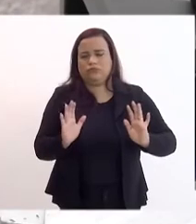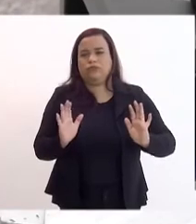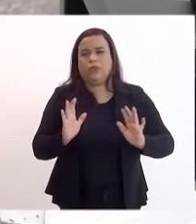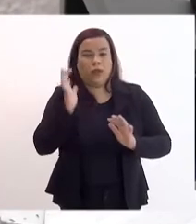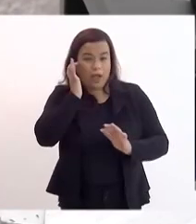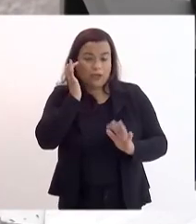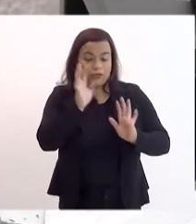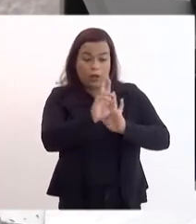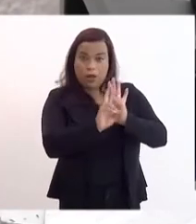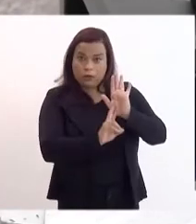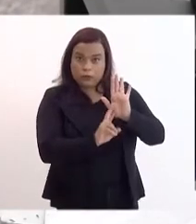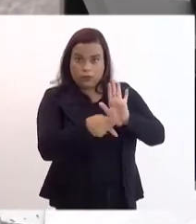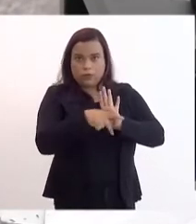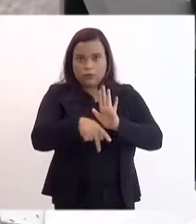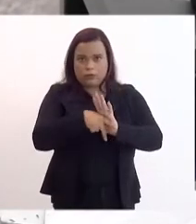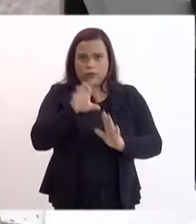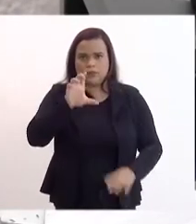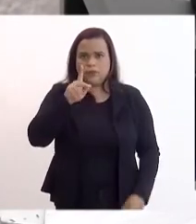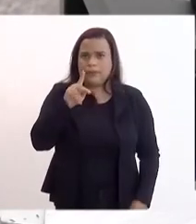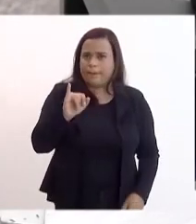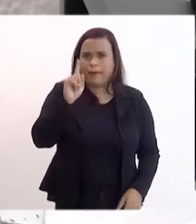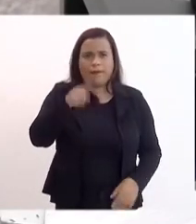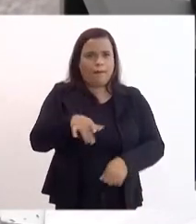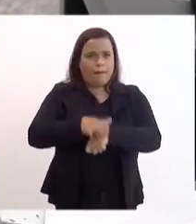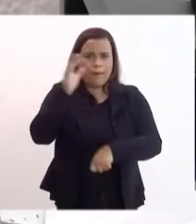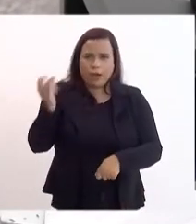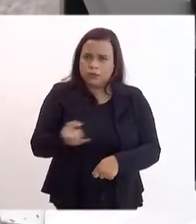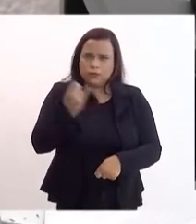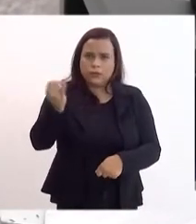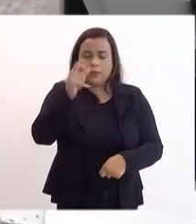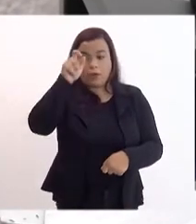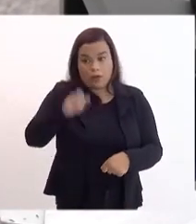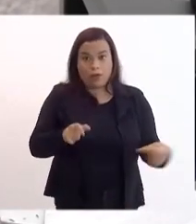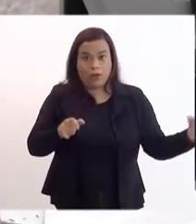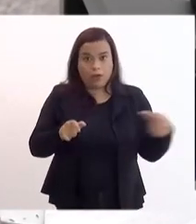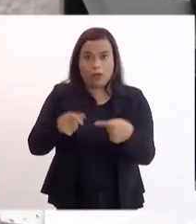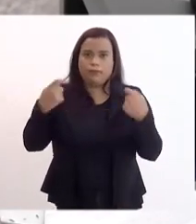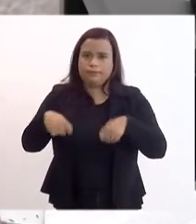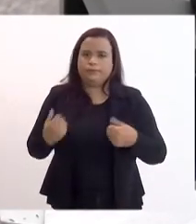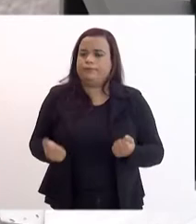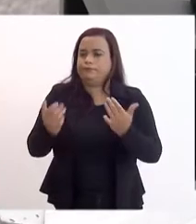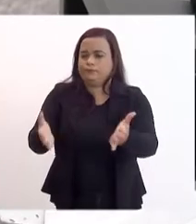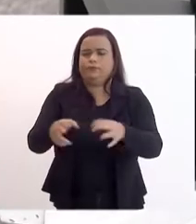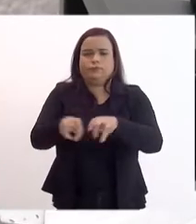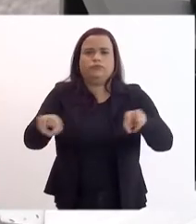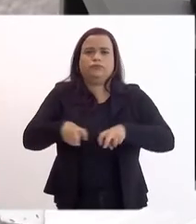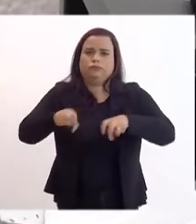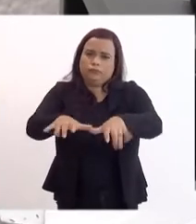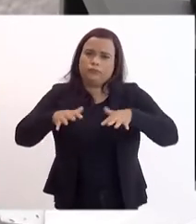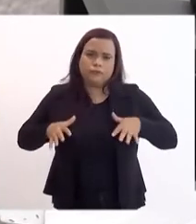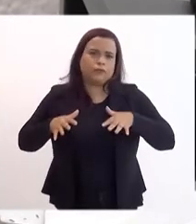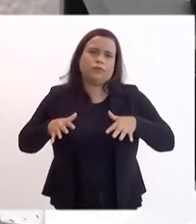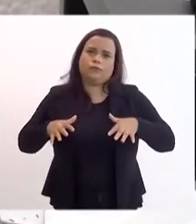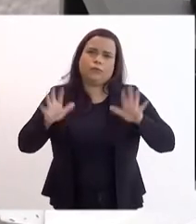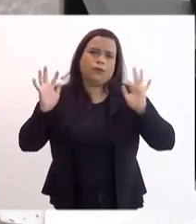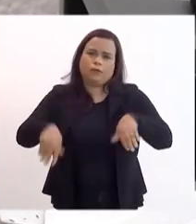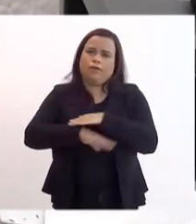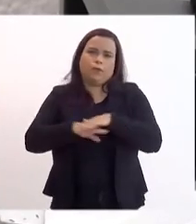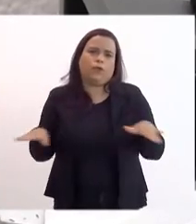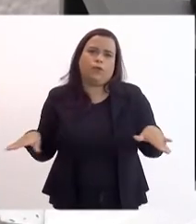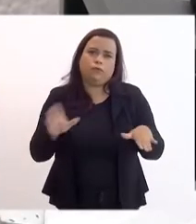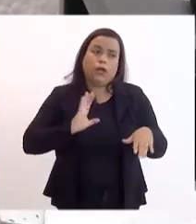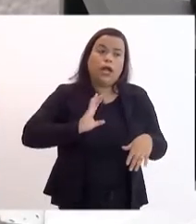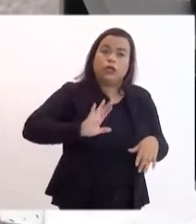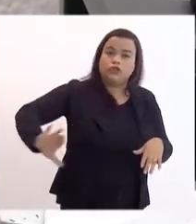relatório no âmbito da CPI é soberano, e, posteriormente, ele deve ser sujeito ao plenário, fim de papo, rejeitado ou aprovado. Eu concordo, é isso.